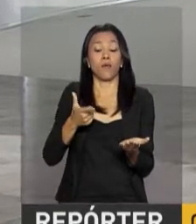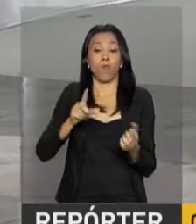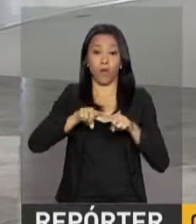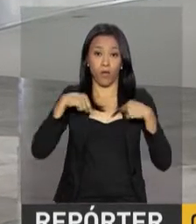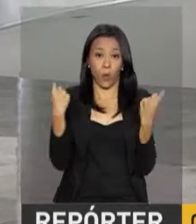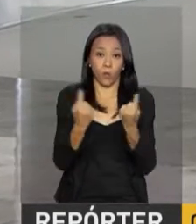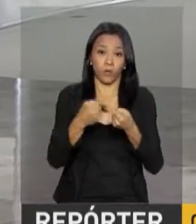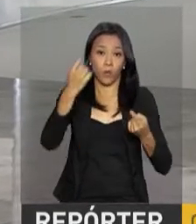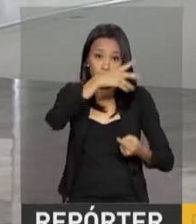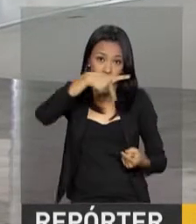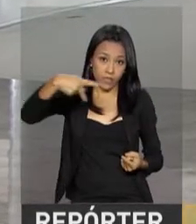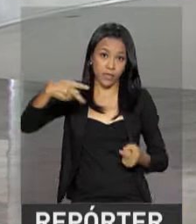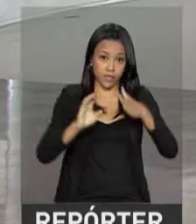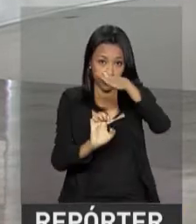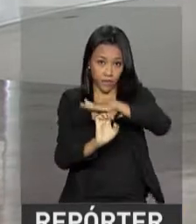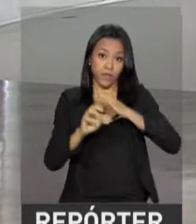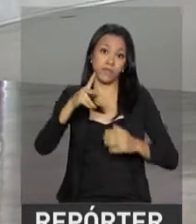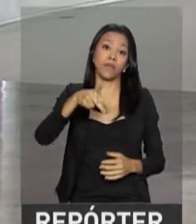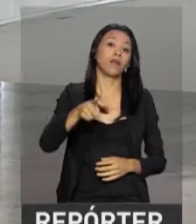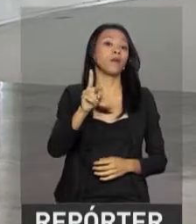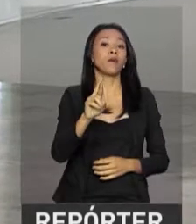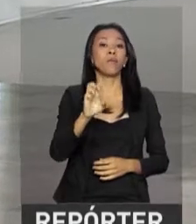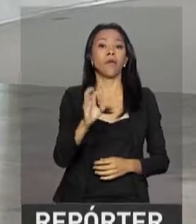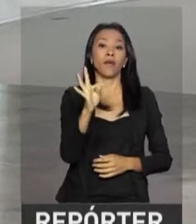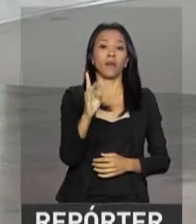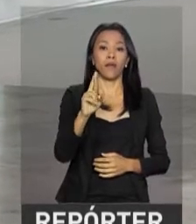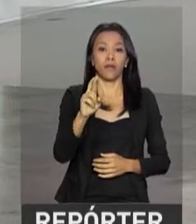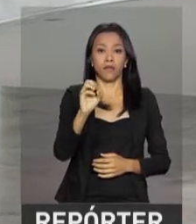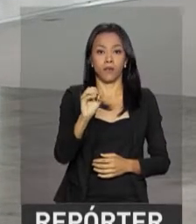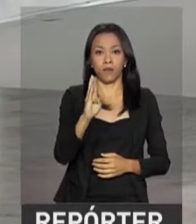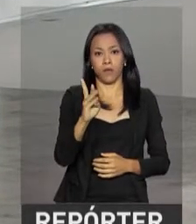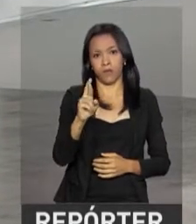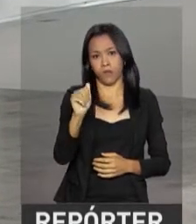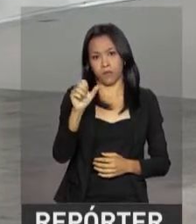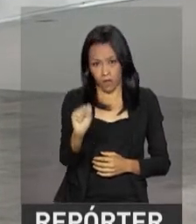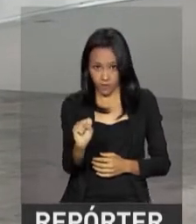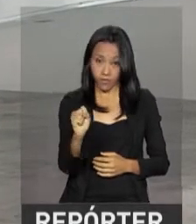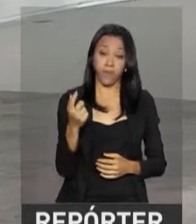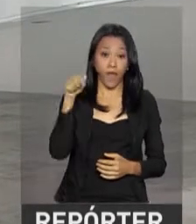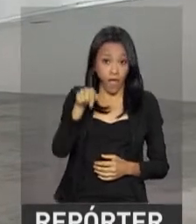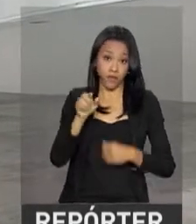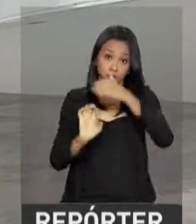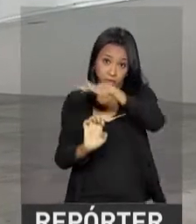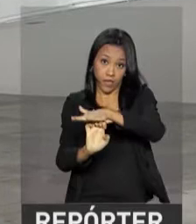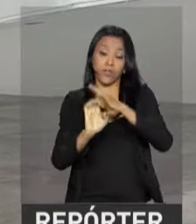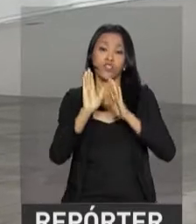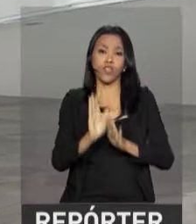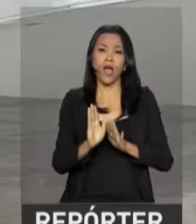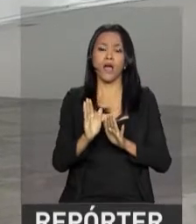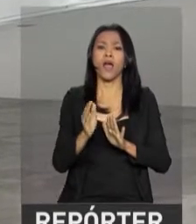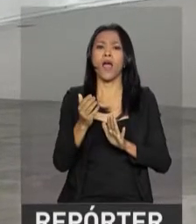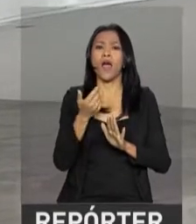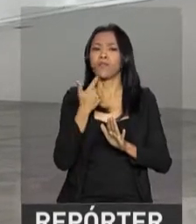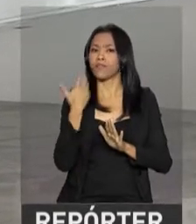pedro parenti às 11 horas aqui no palácio do planalto recentemente a petrobras anunciou investimentos